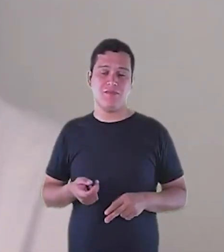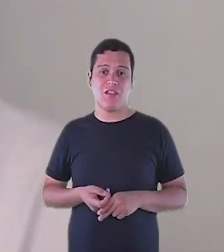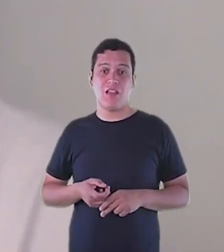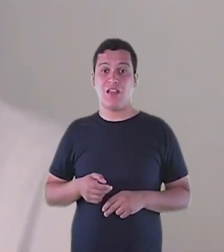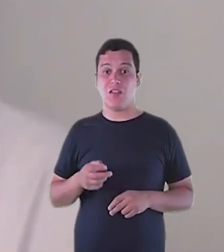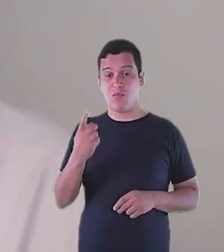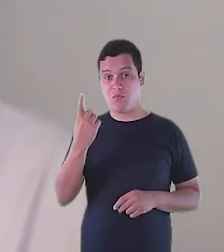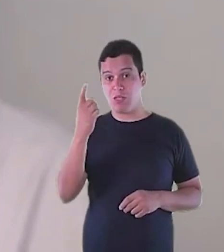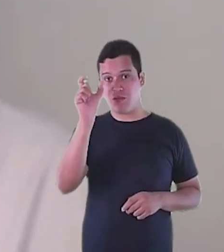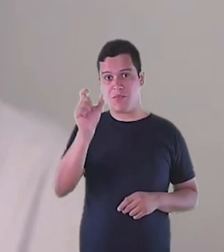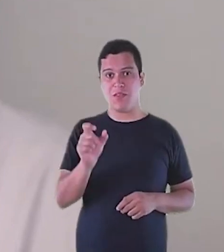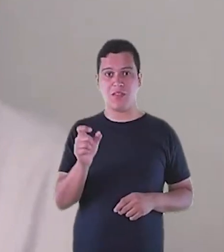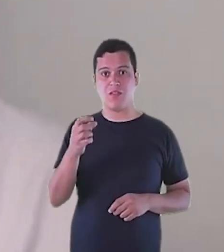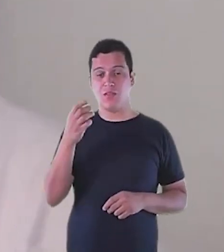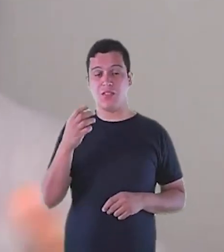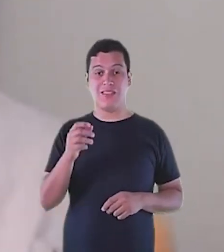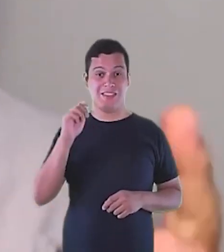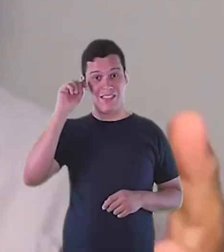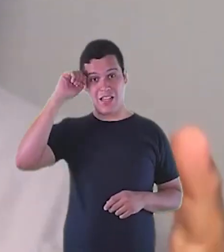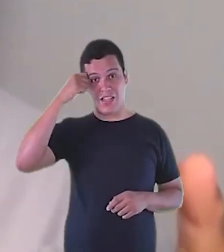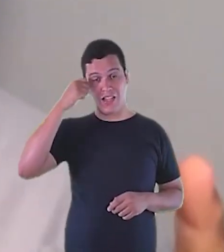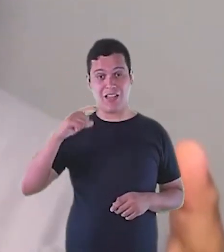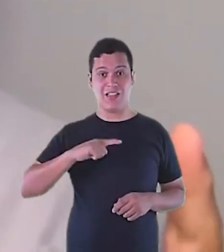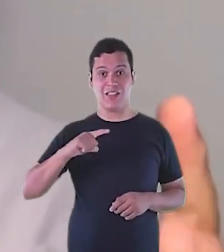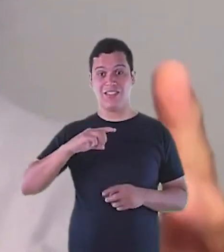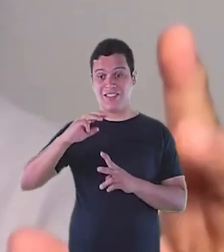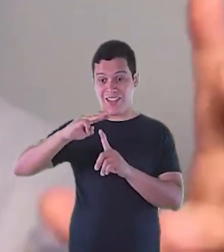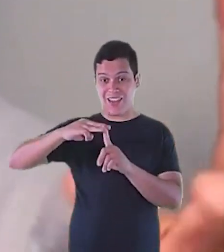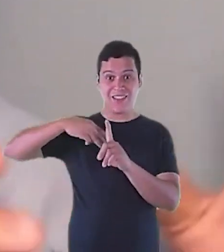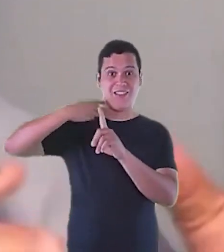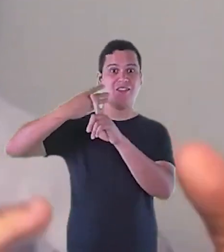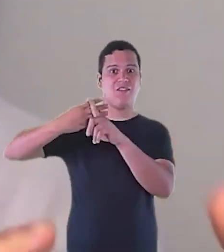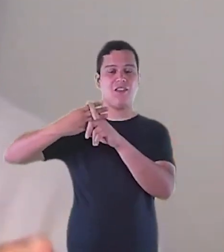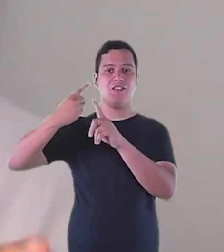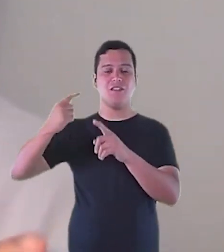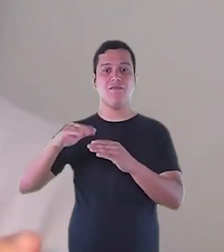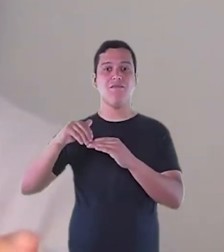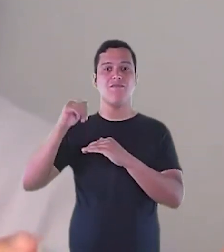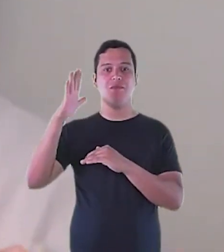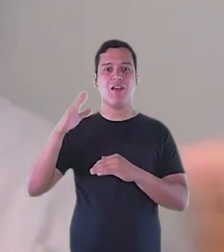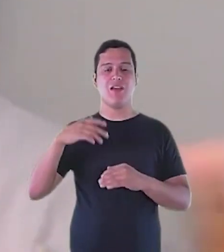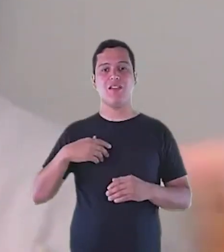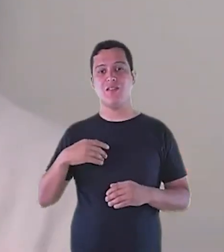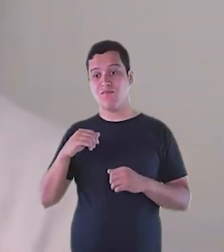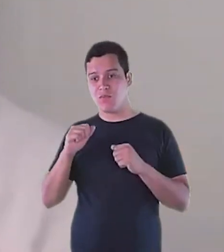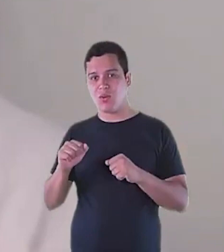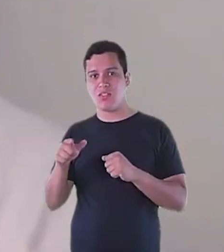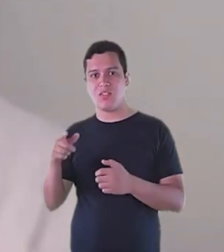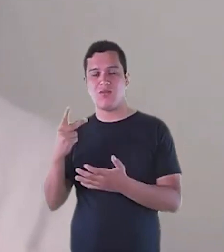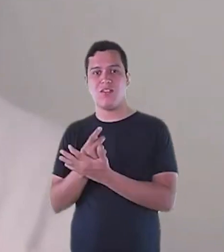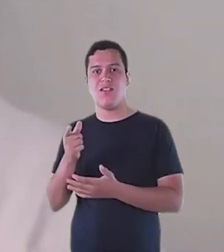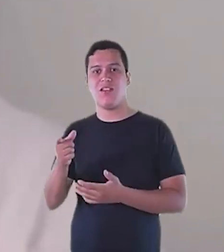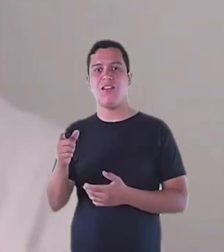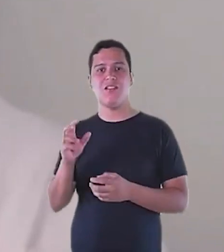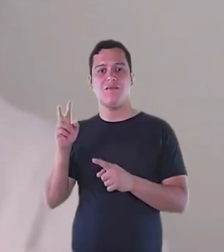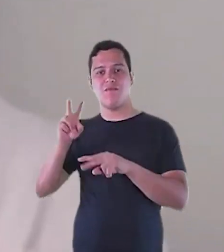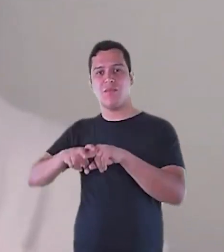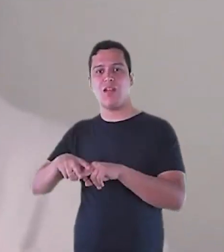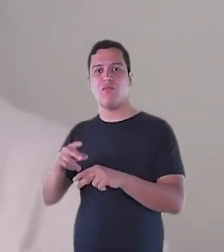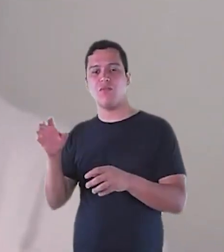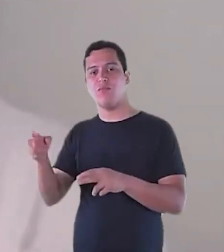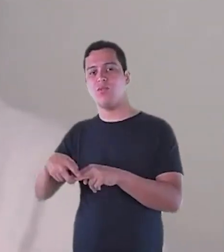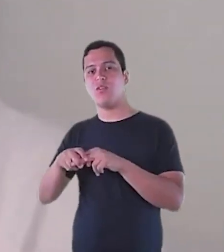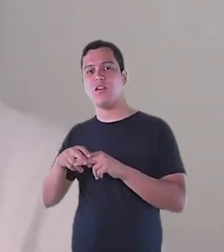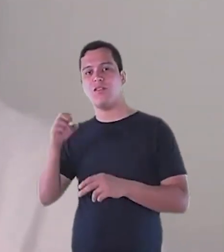de homicídio do que um homem branco. Então, esse é um outro legado da escravidão, além do racismo. E eu diria